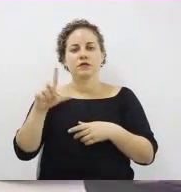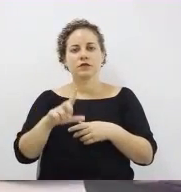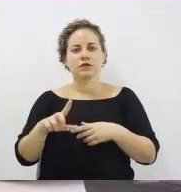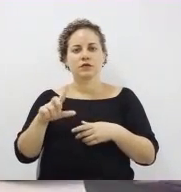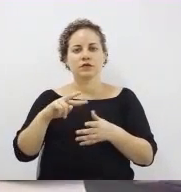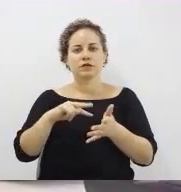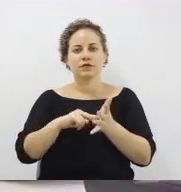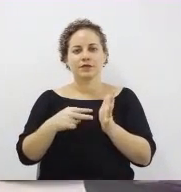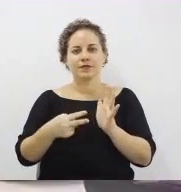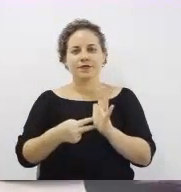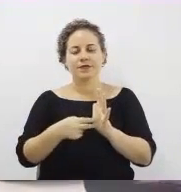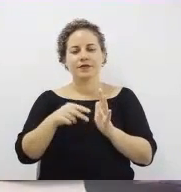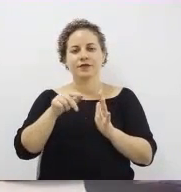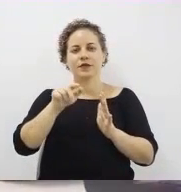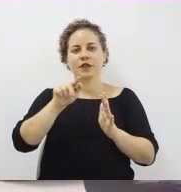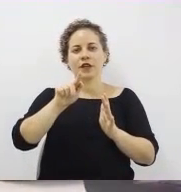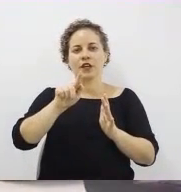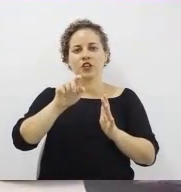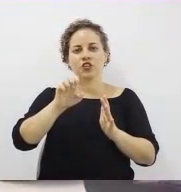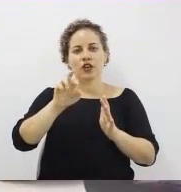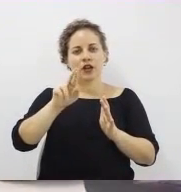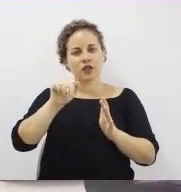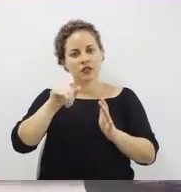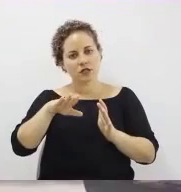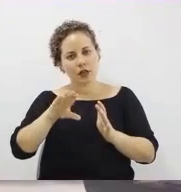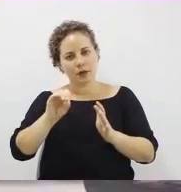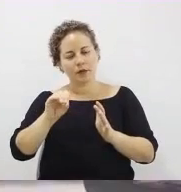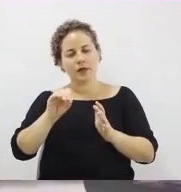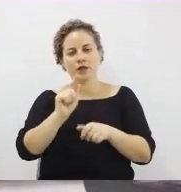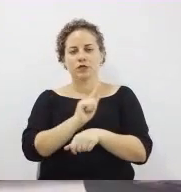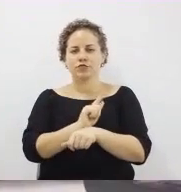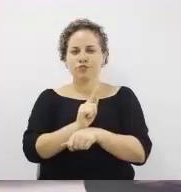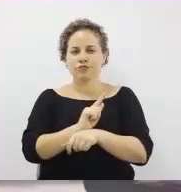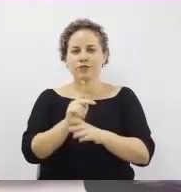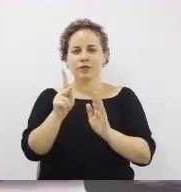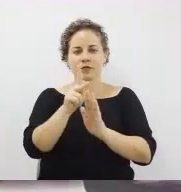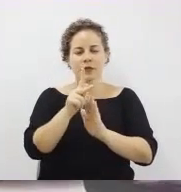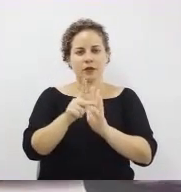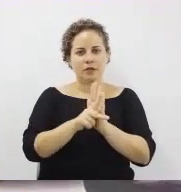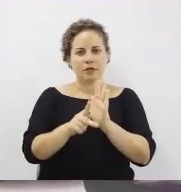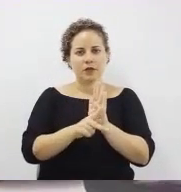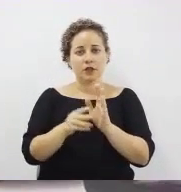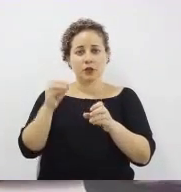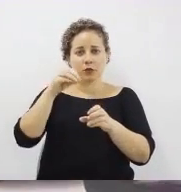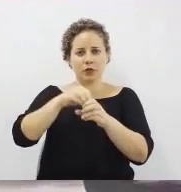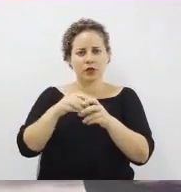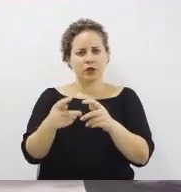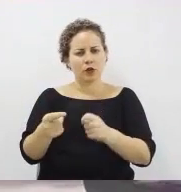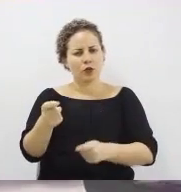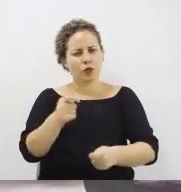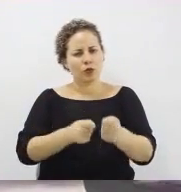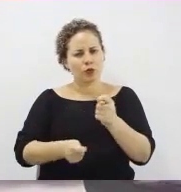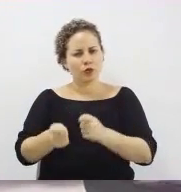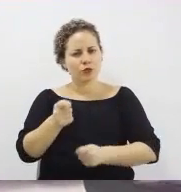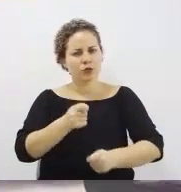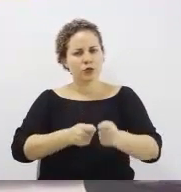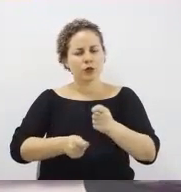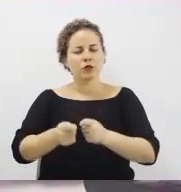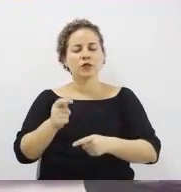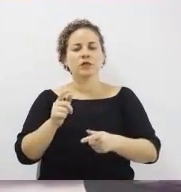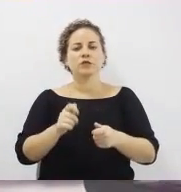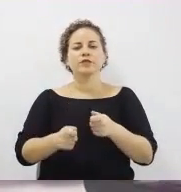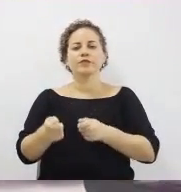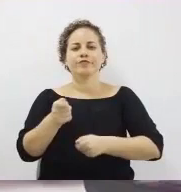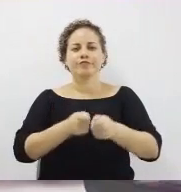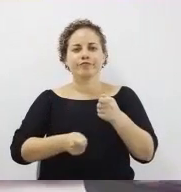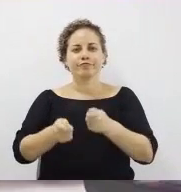Logística é a parte do gerenciamento da cadeia de abastecimento que planeja, implementa e controla. É muito importante